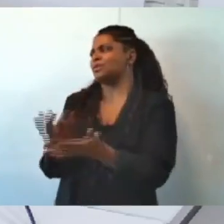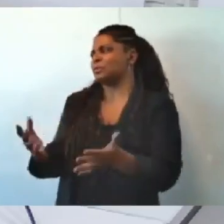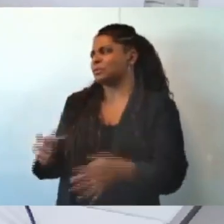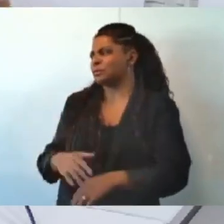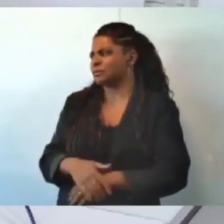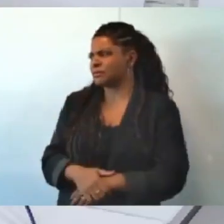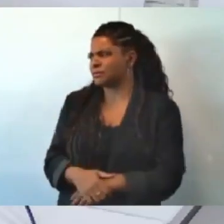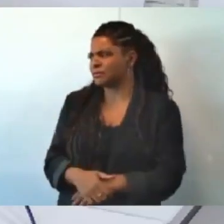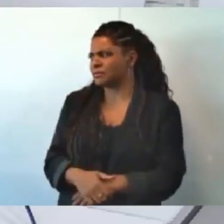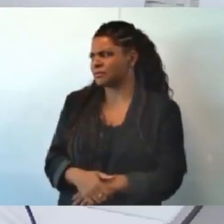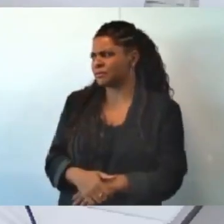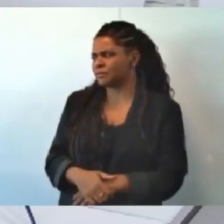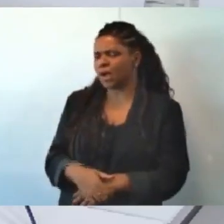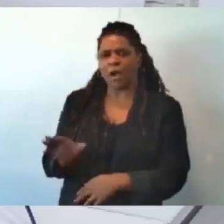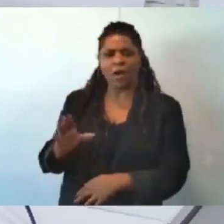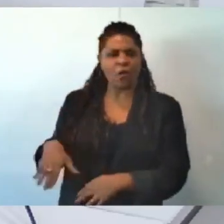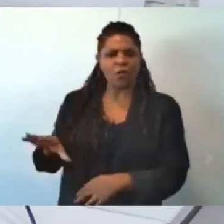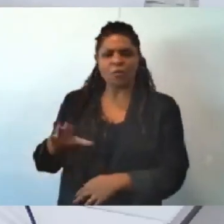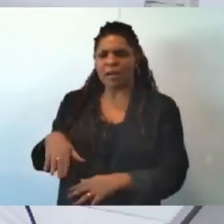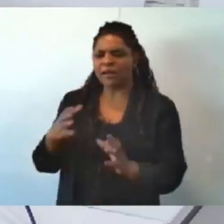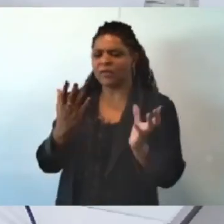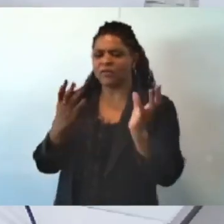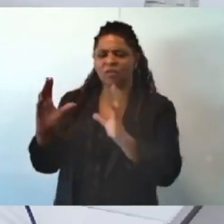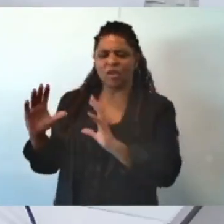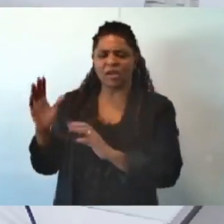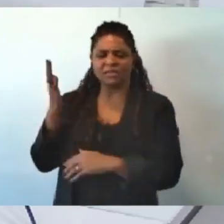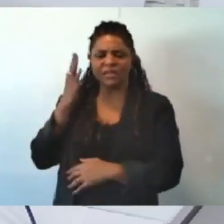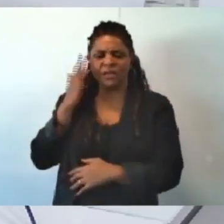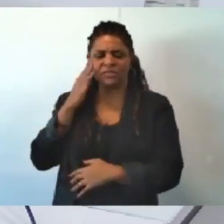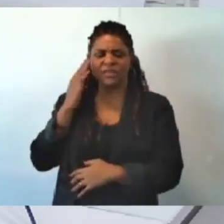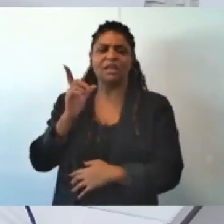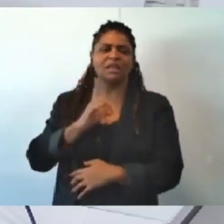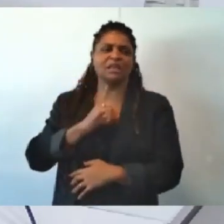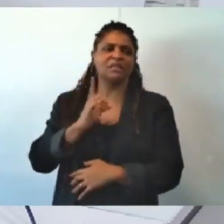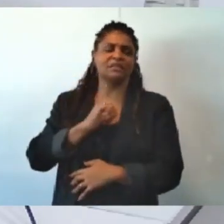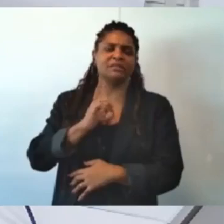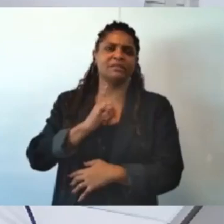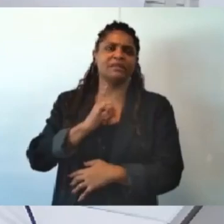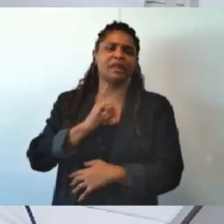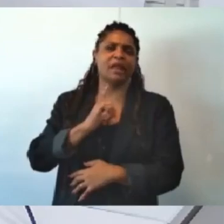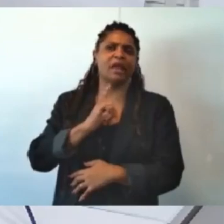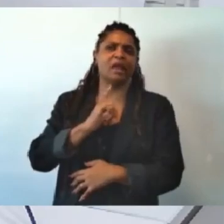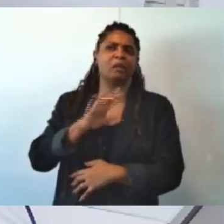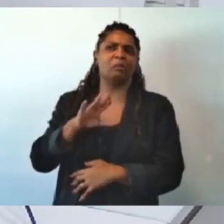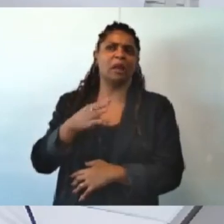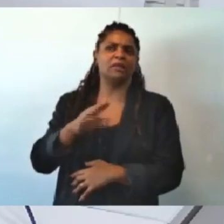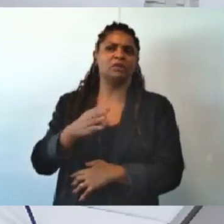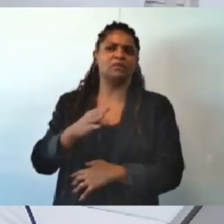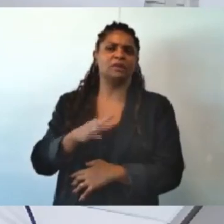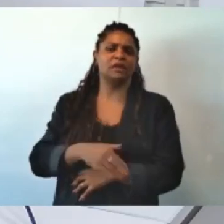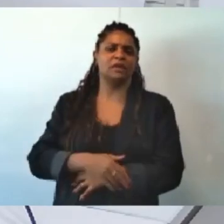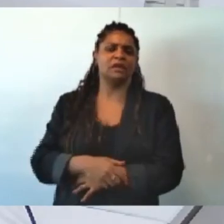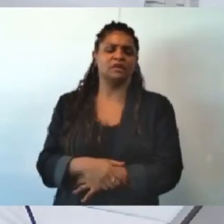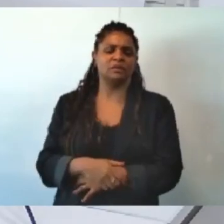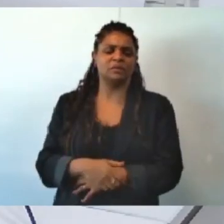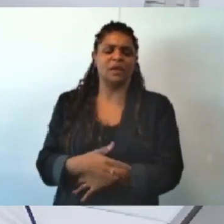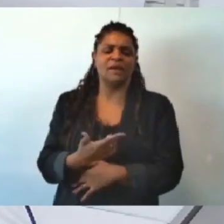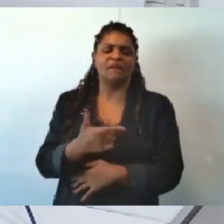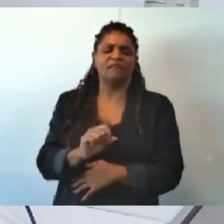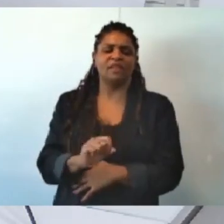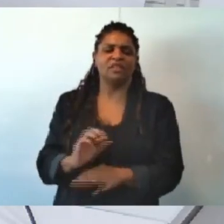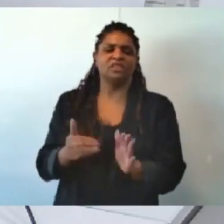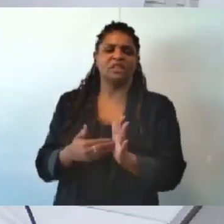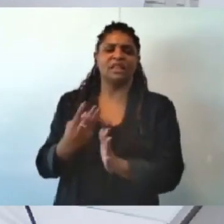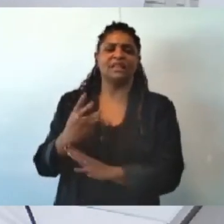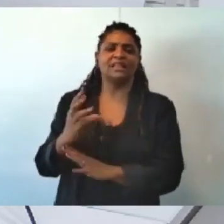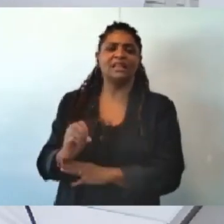bairro Floresta, pelo que eu sei, deve ter, pela estimativa, deve ter de 20 a 30 mil pessoas que moram lá.